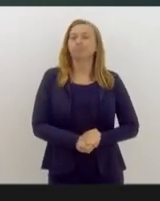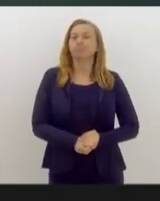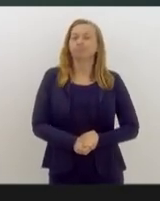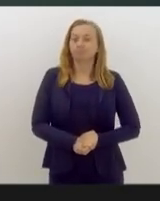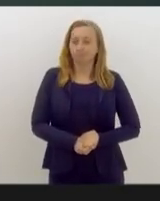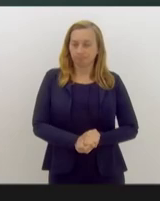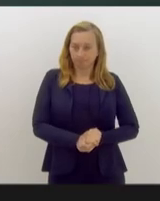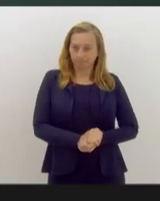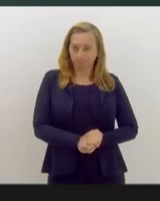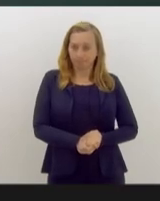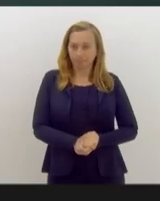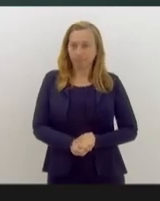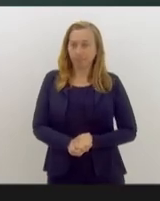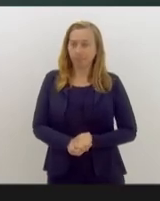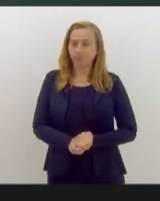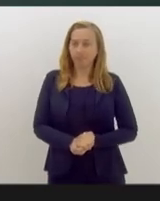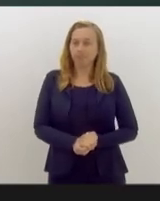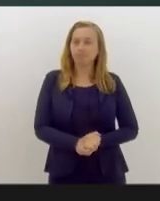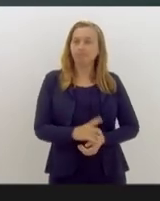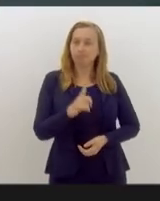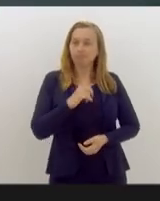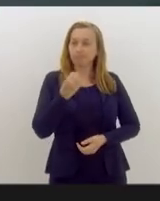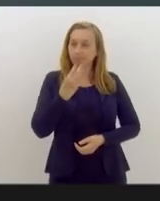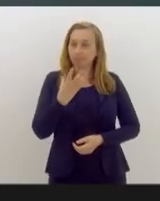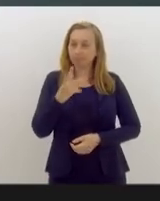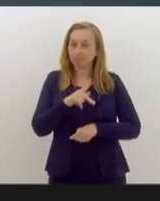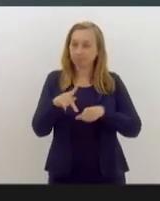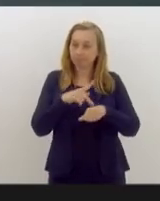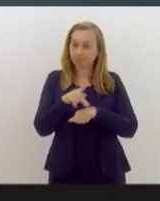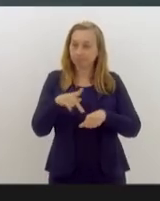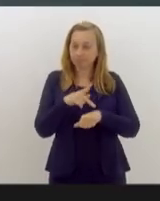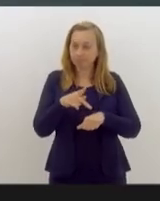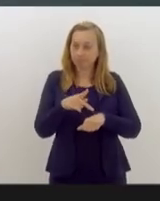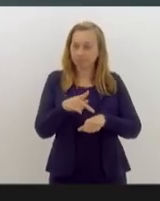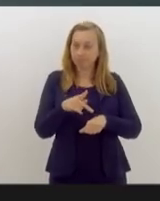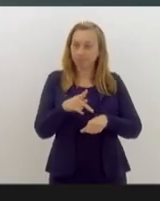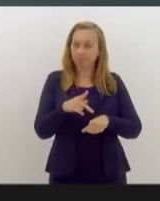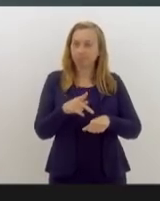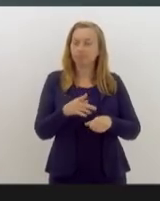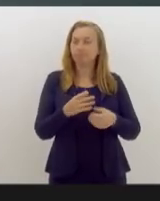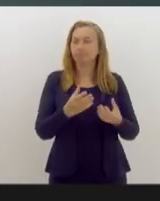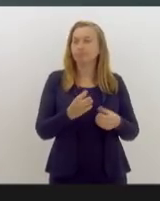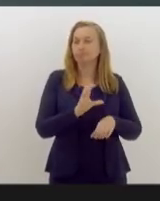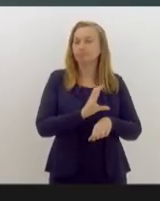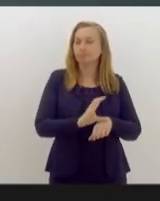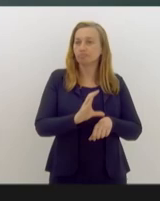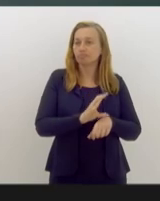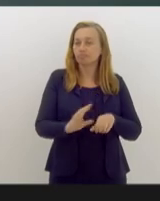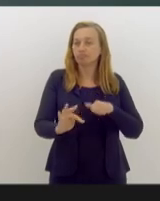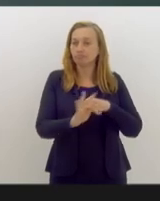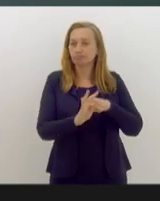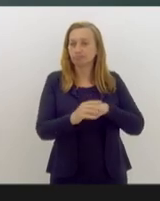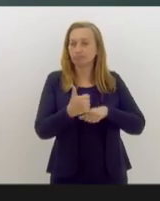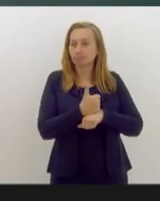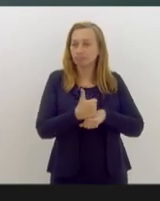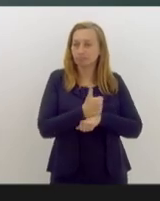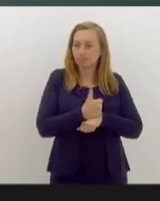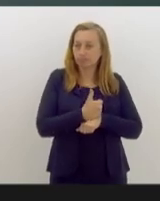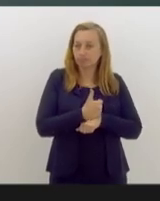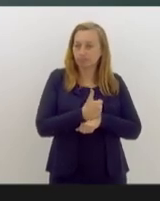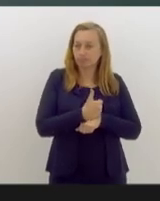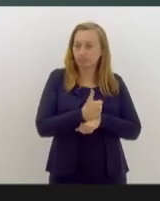se algo que nós temos de bom no nosso país, é que os cursos técnicos profissionais... Um minuto. Eles